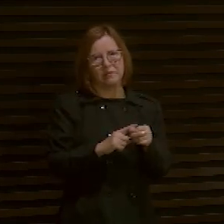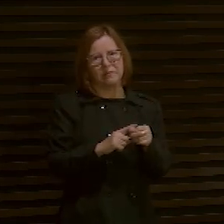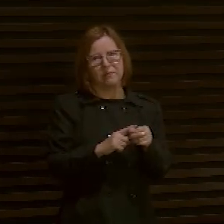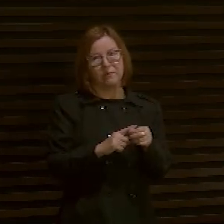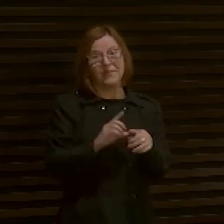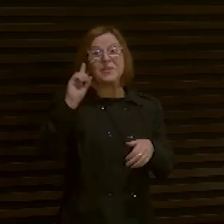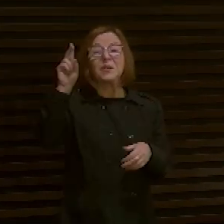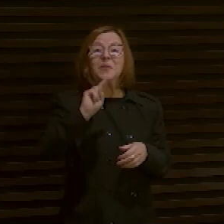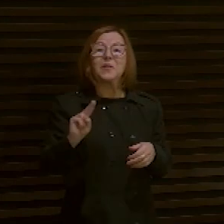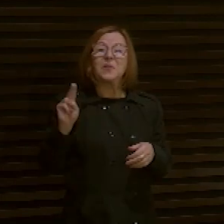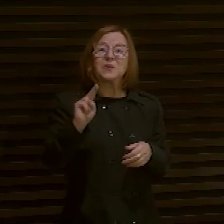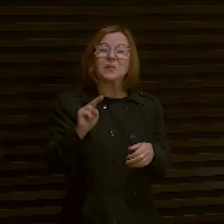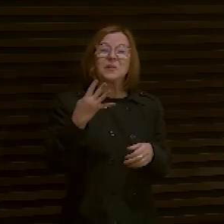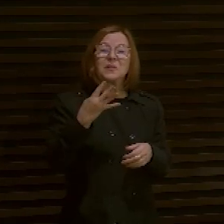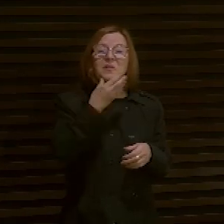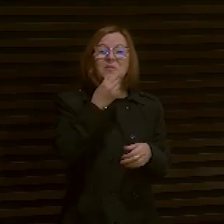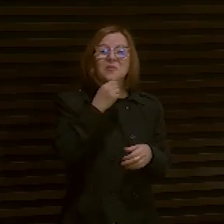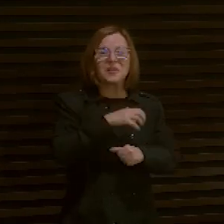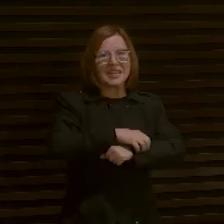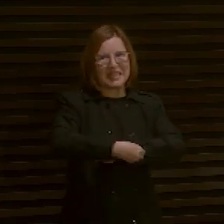Ele usou os leprosos.